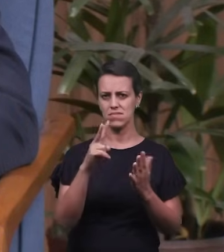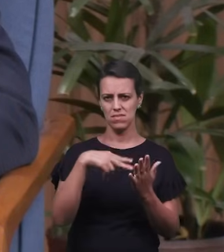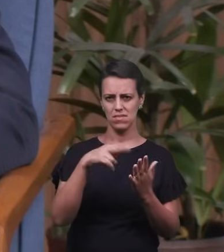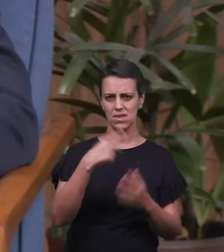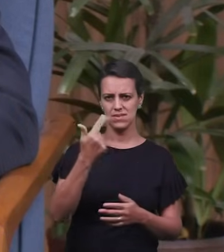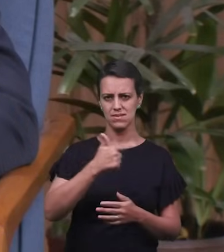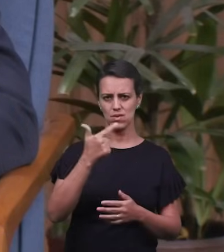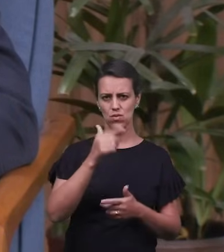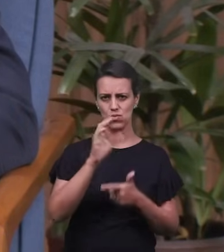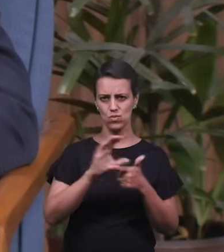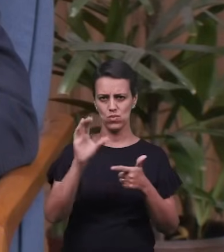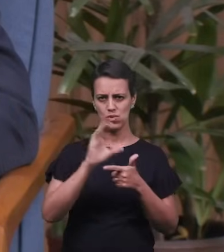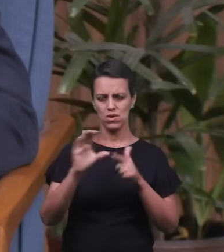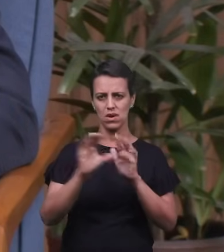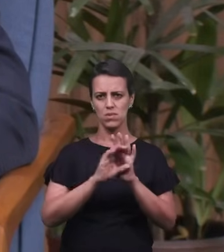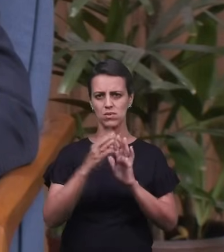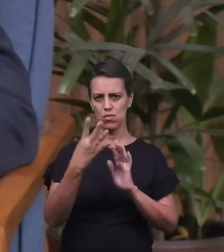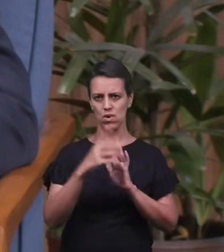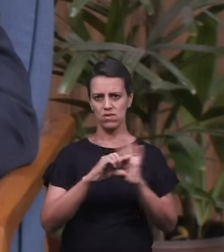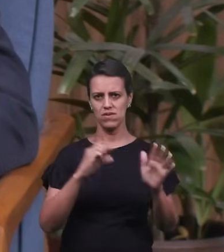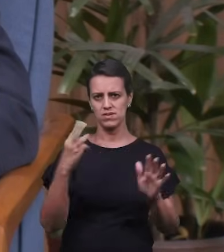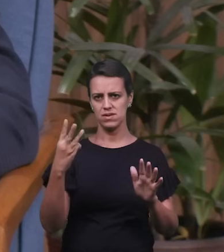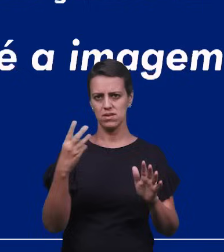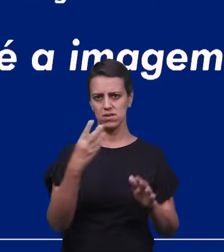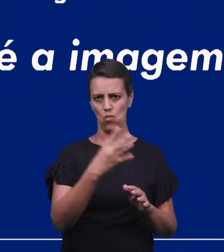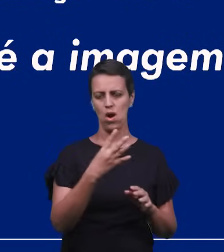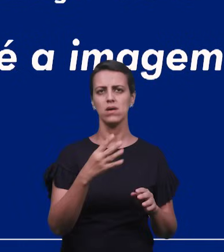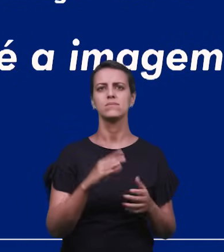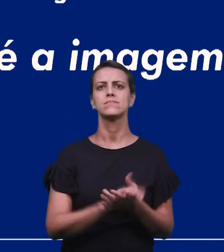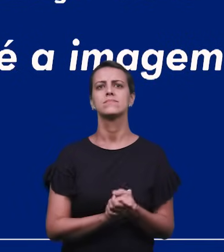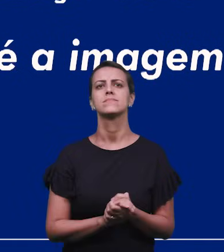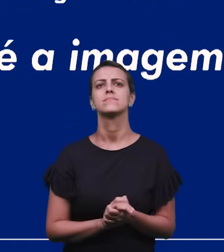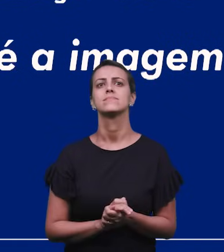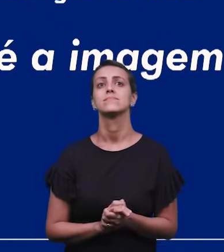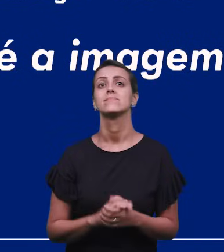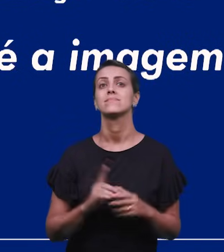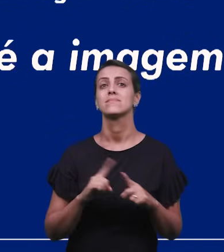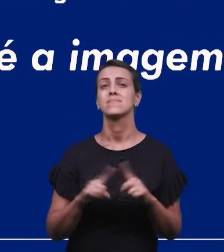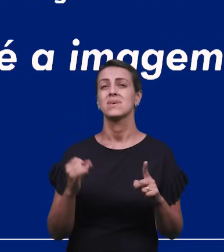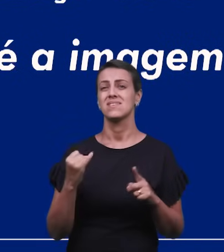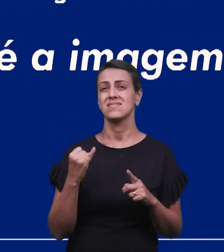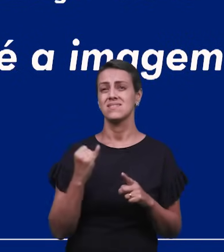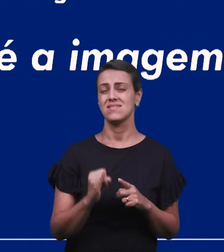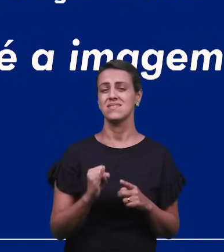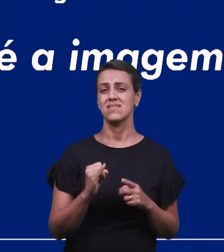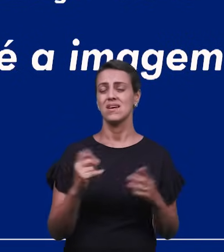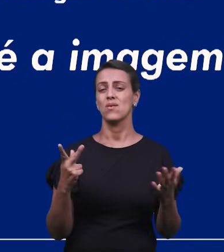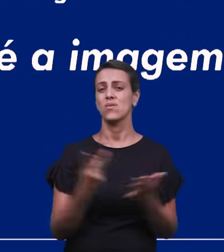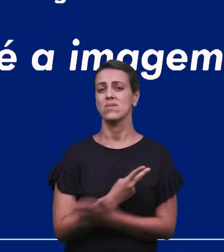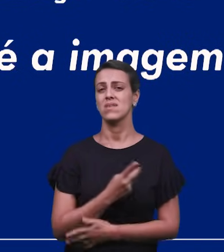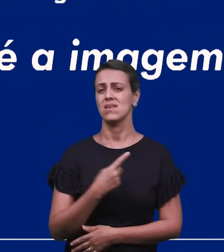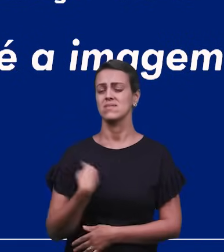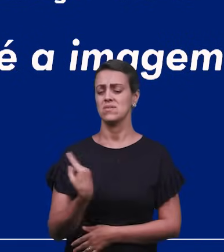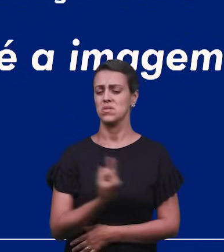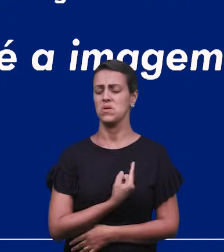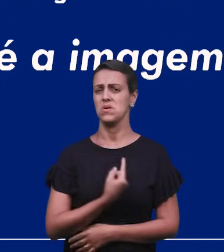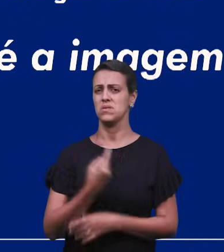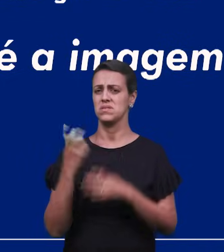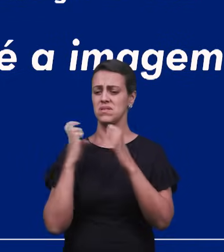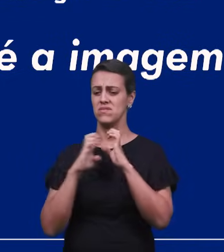2 Coríntios, capítulo 4, versos 3 e 4, que diz assim: mas se ainda o nosso evangelho está